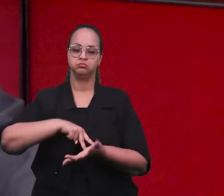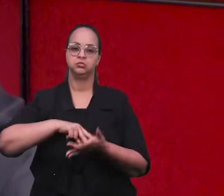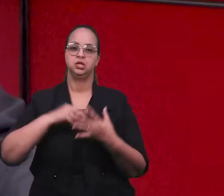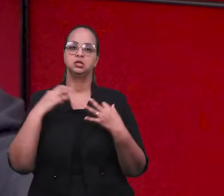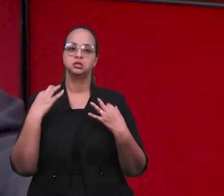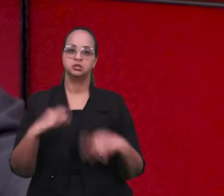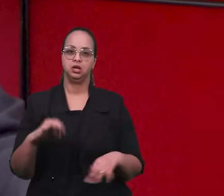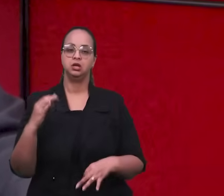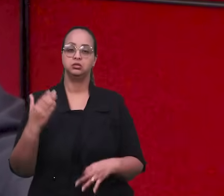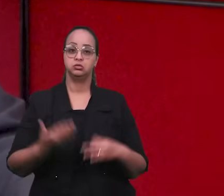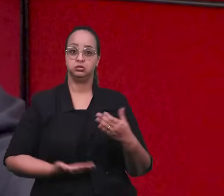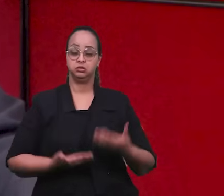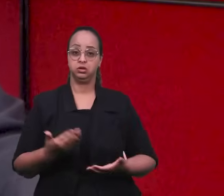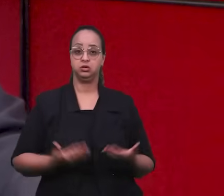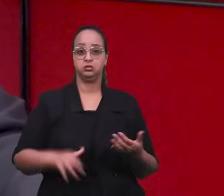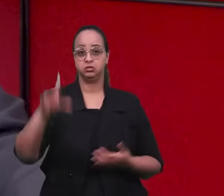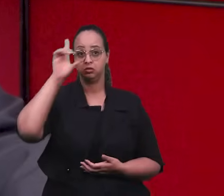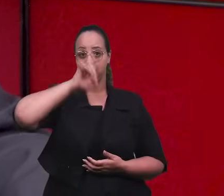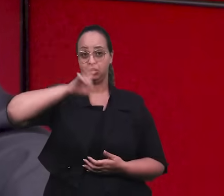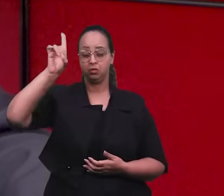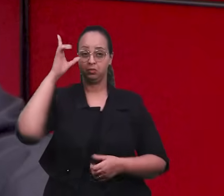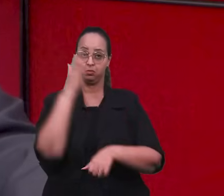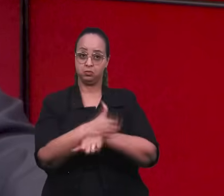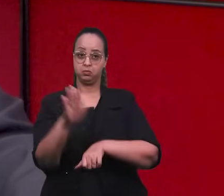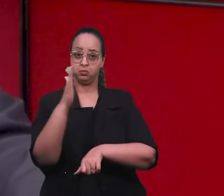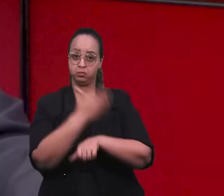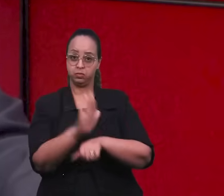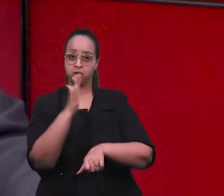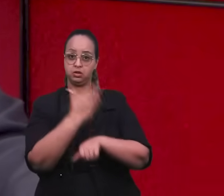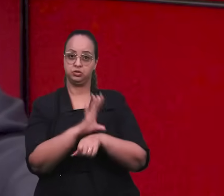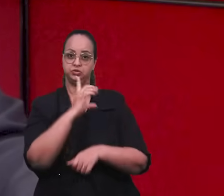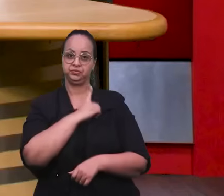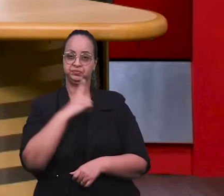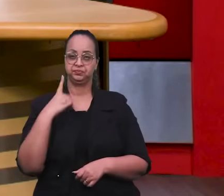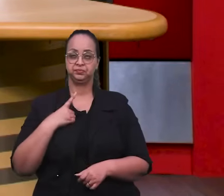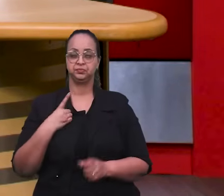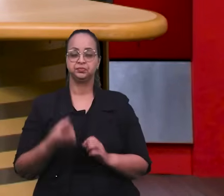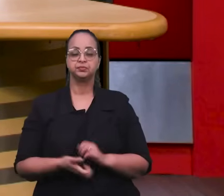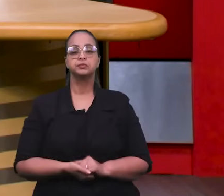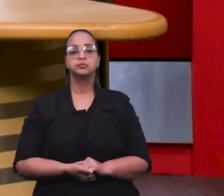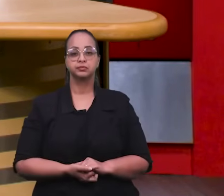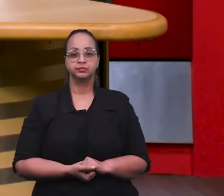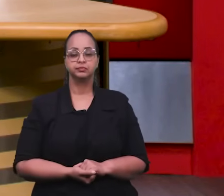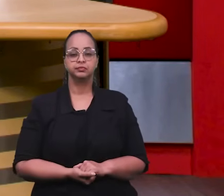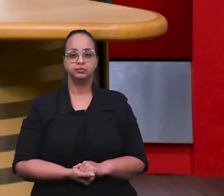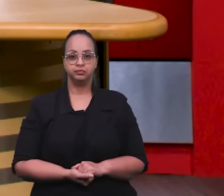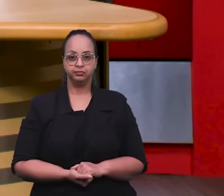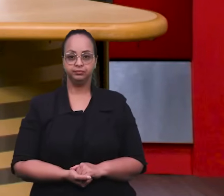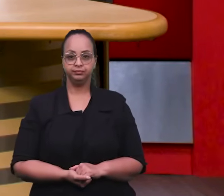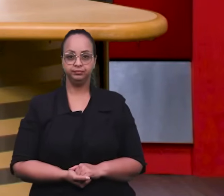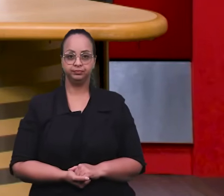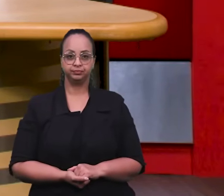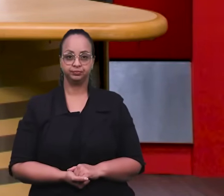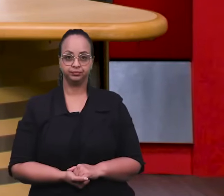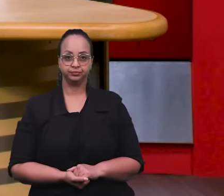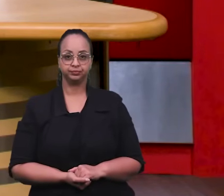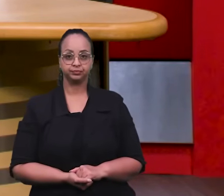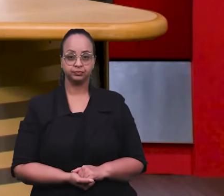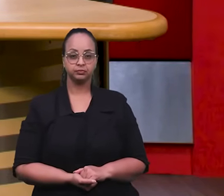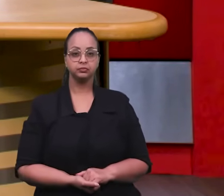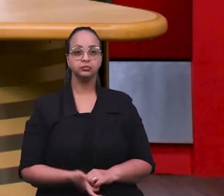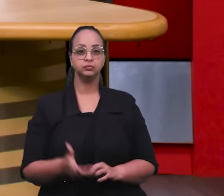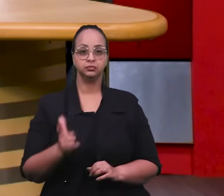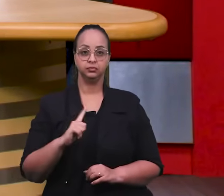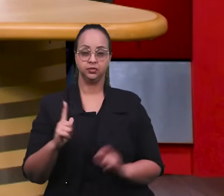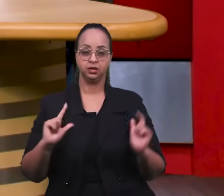como servo do Senhor, para o exercício do diaconato. É interessante, né? Tudo foi falado da proatividade,